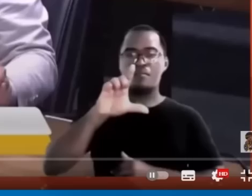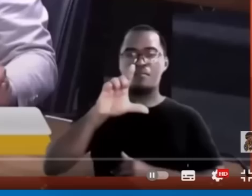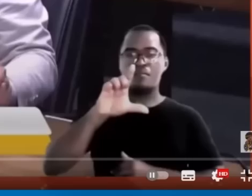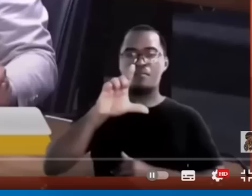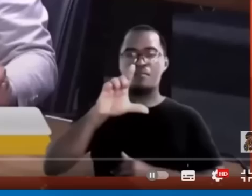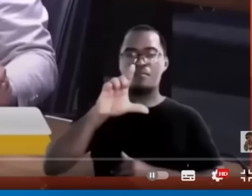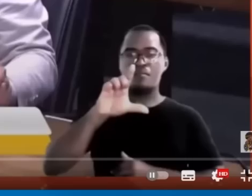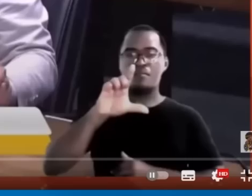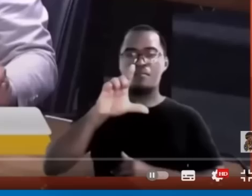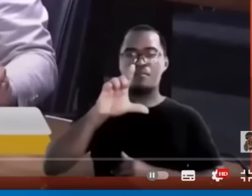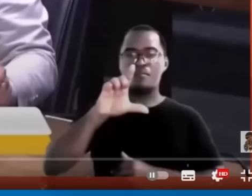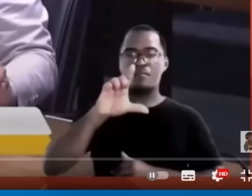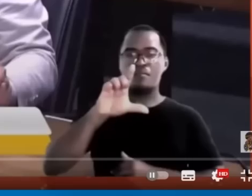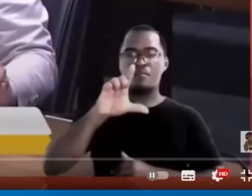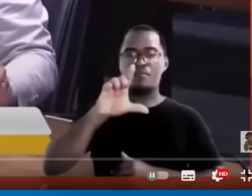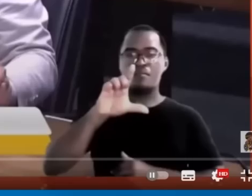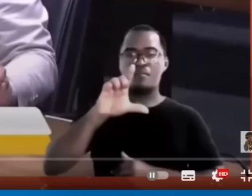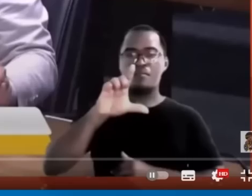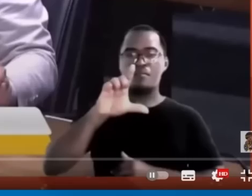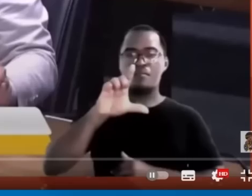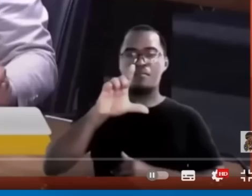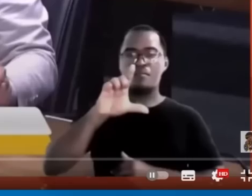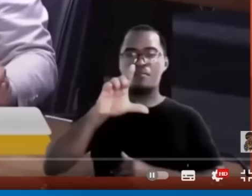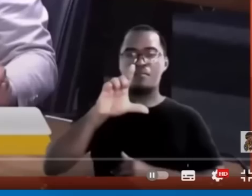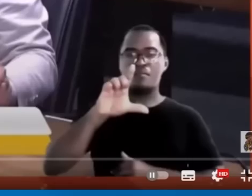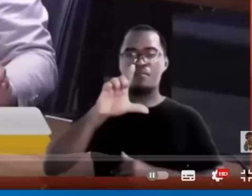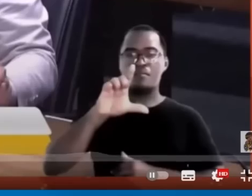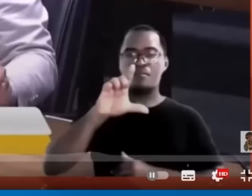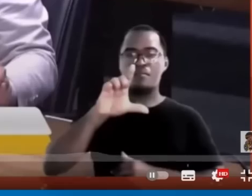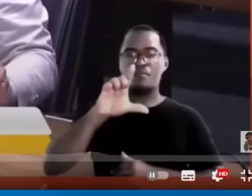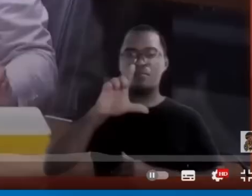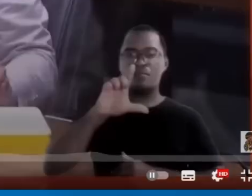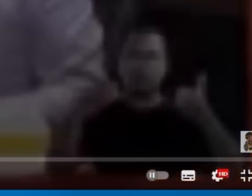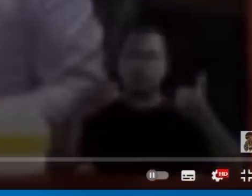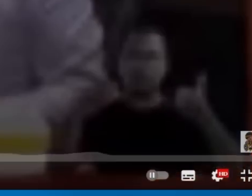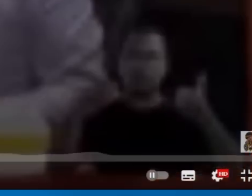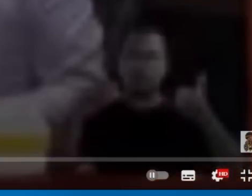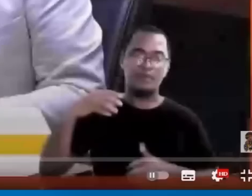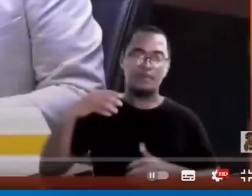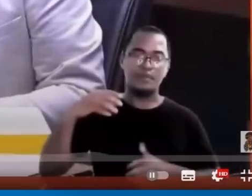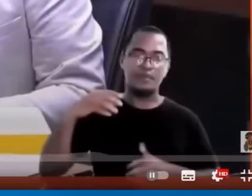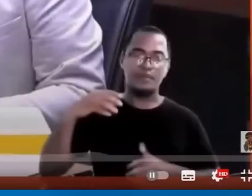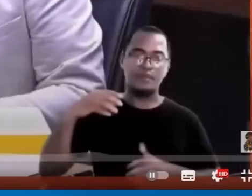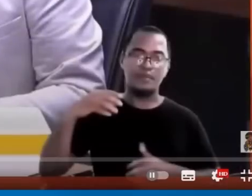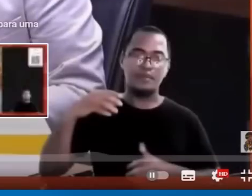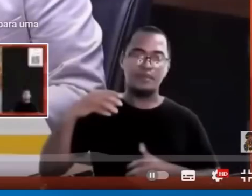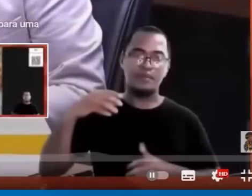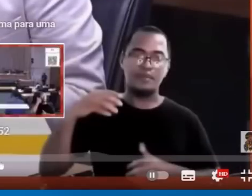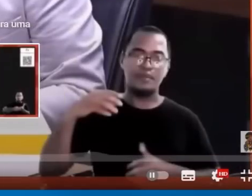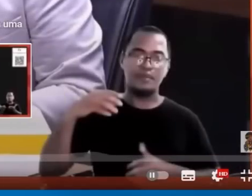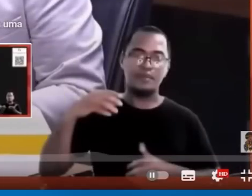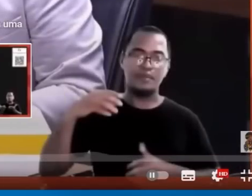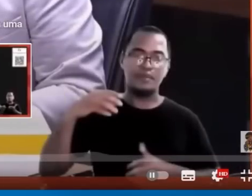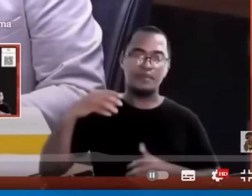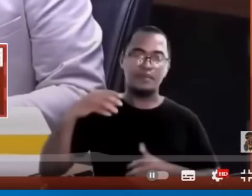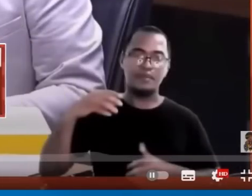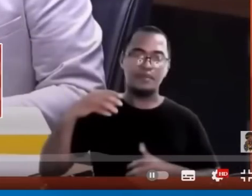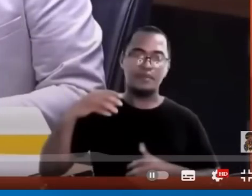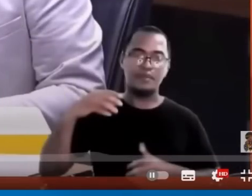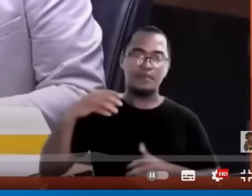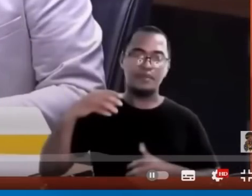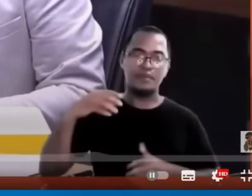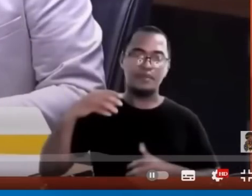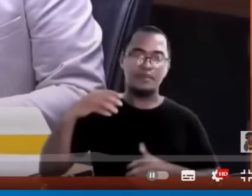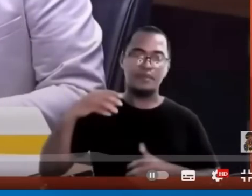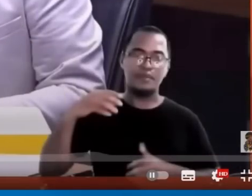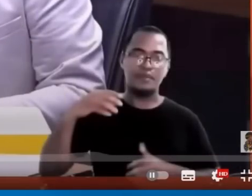Mafalda vai tomar aí. Não vai ter muito como. Não tem, né, cara? Não. É gente que está acostumado, Helder, a funcionar com base no autoritarismo. Então, assim,